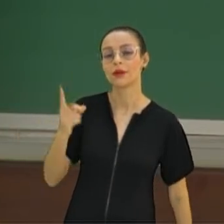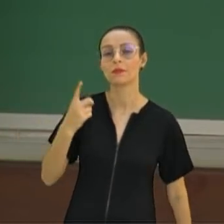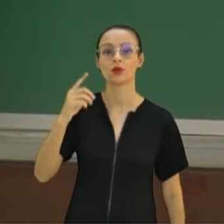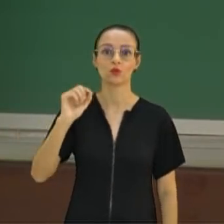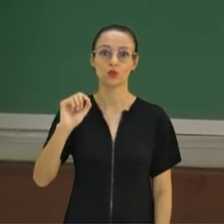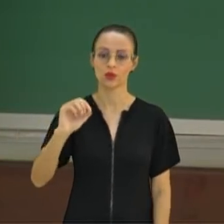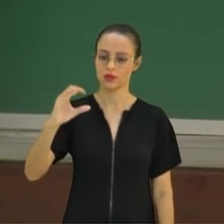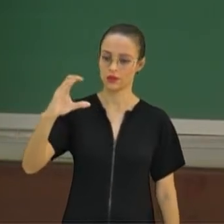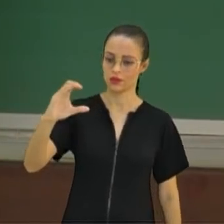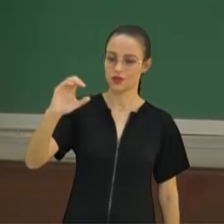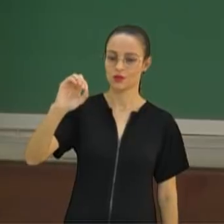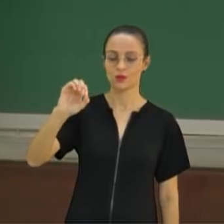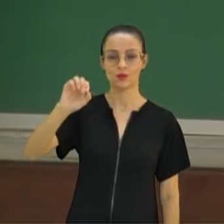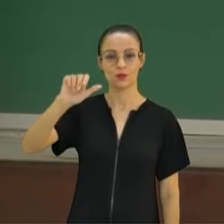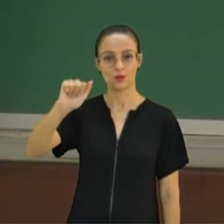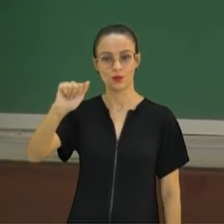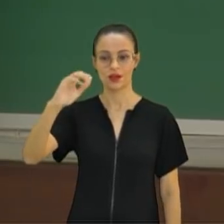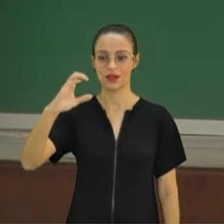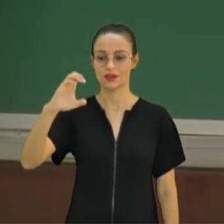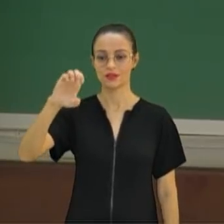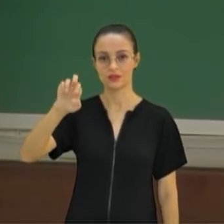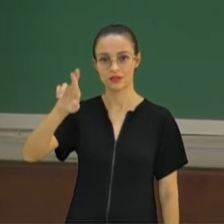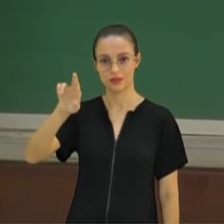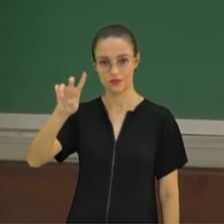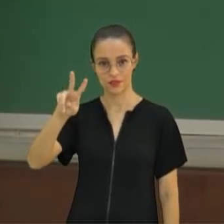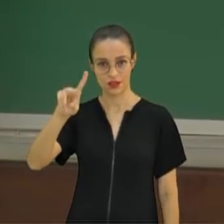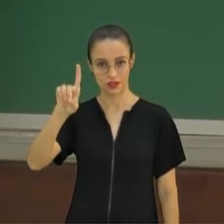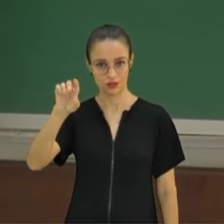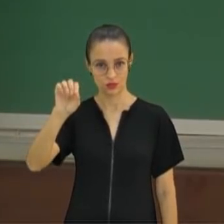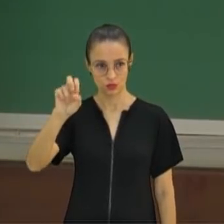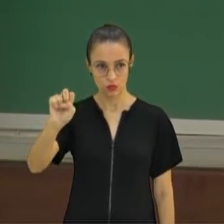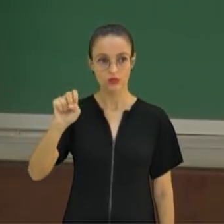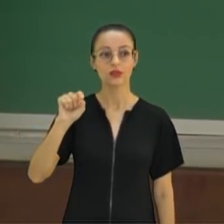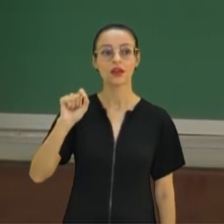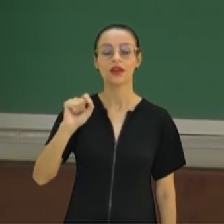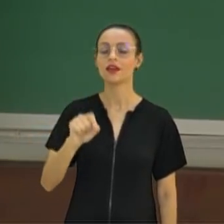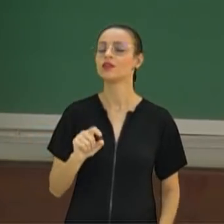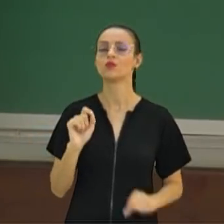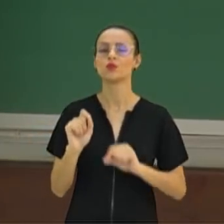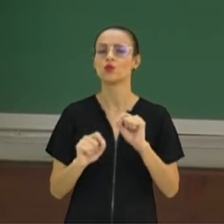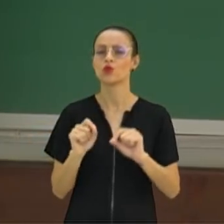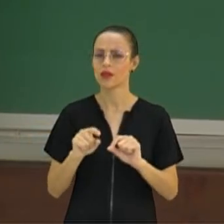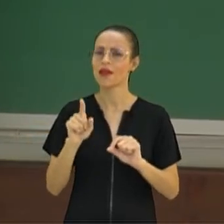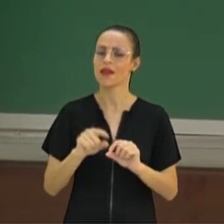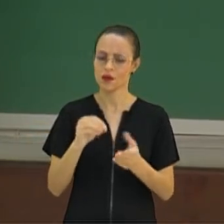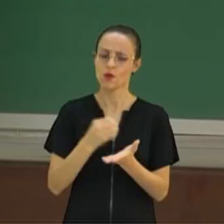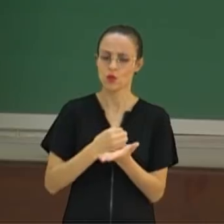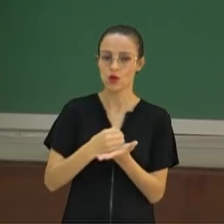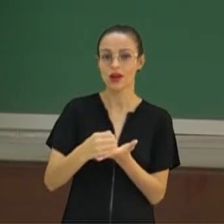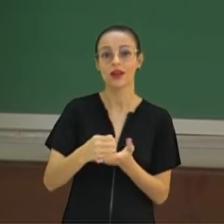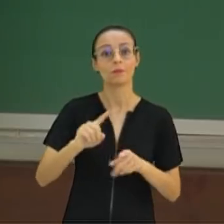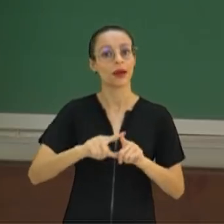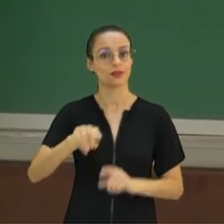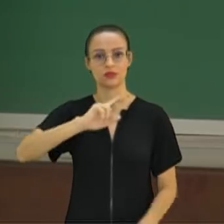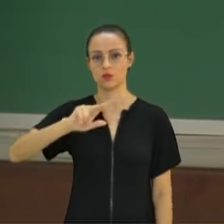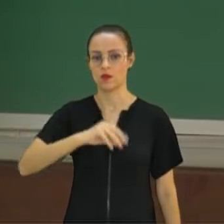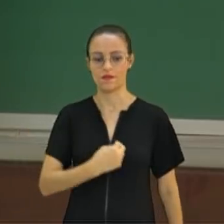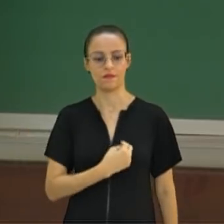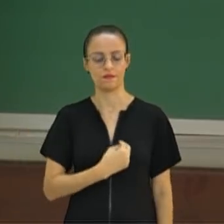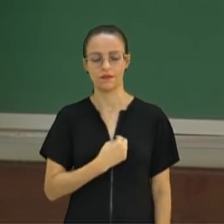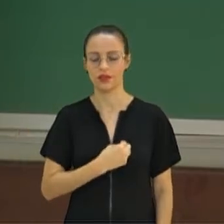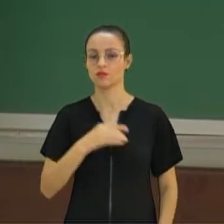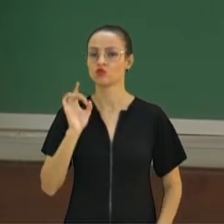Existem autores que chamam de coacervatos, é a mesma coisa, tá? Estrutura orgânica, porém ele não é um ser vivo, é apenas